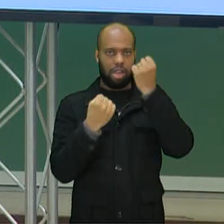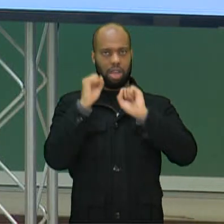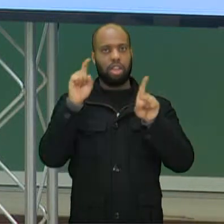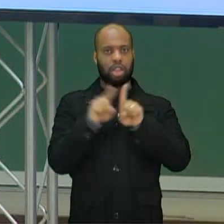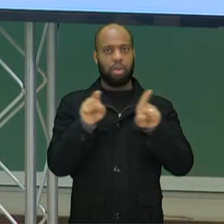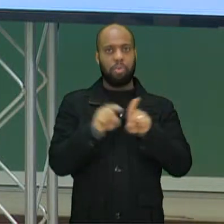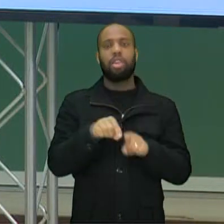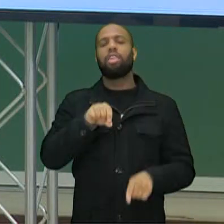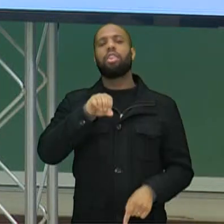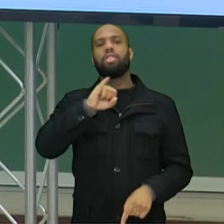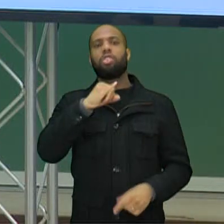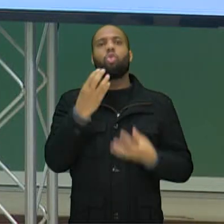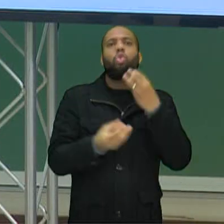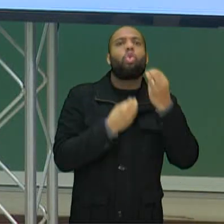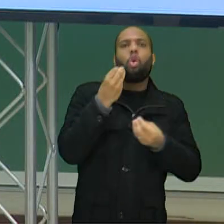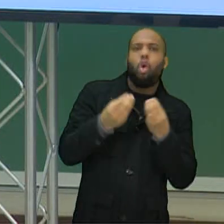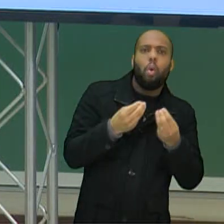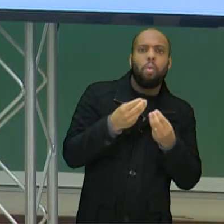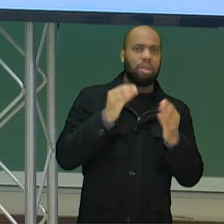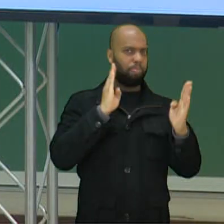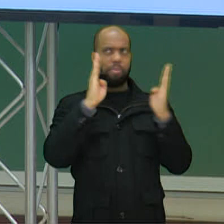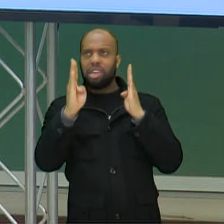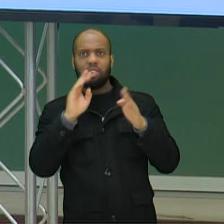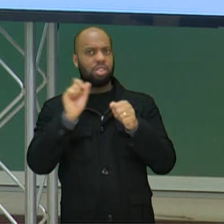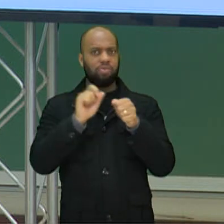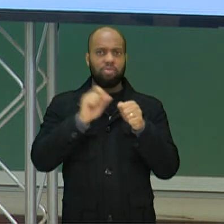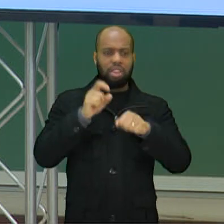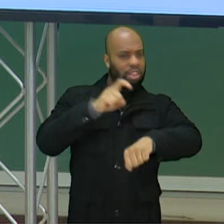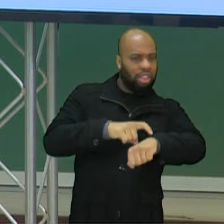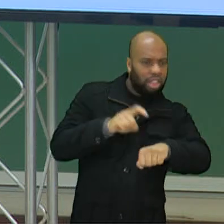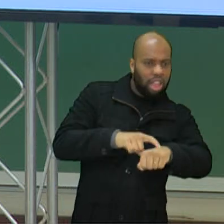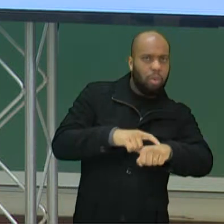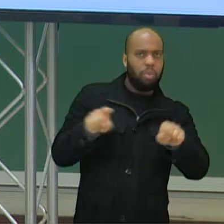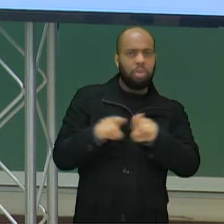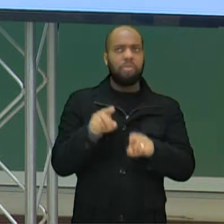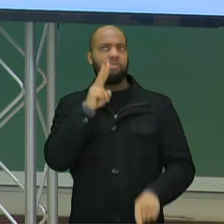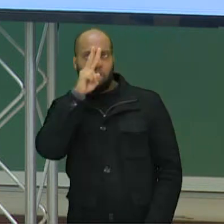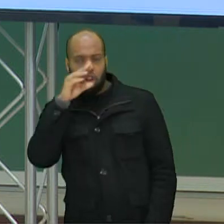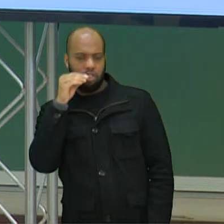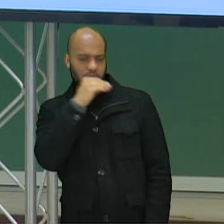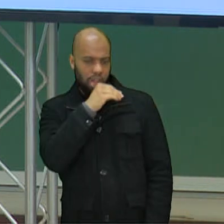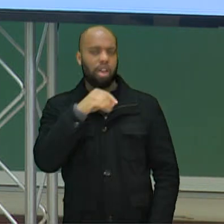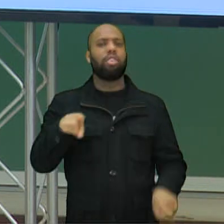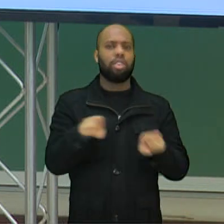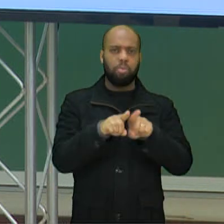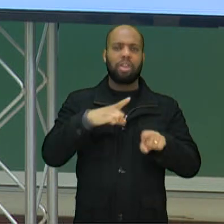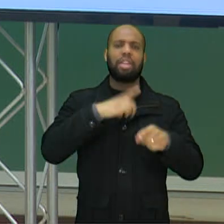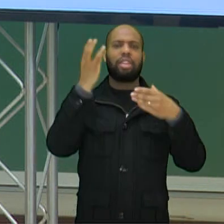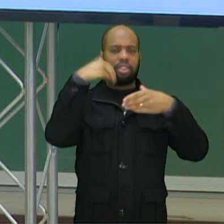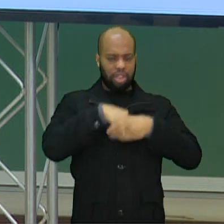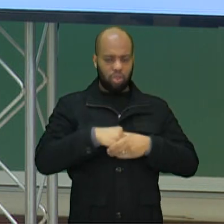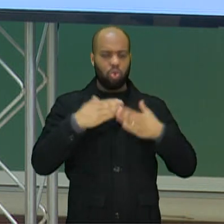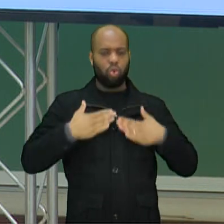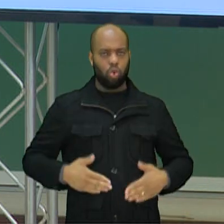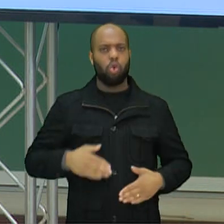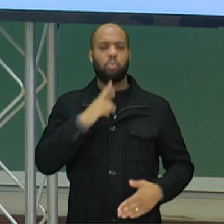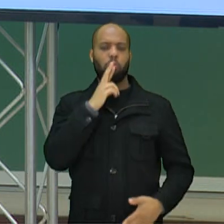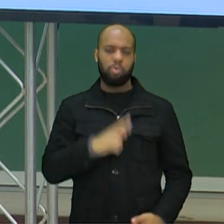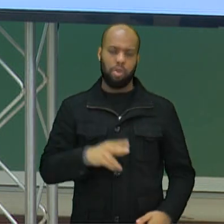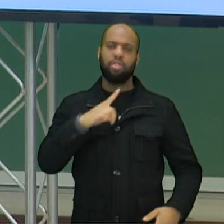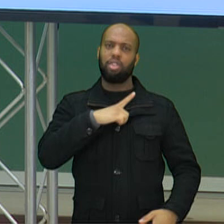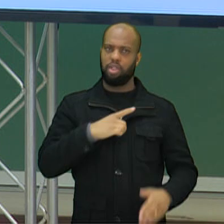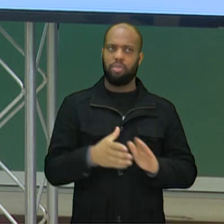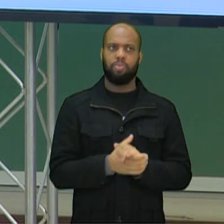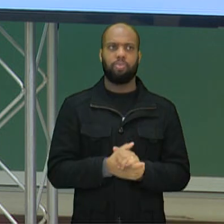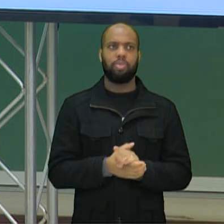A intensidade e a duração vão influenciar nessas respostas de vários aspectos do nosso corpo.